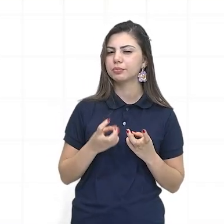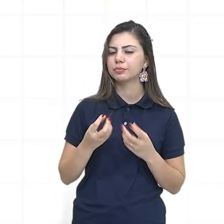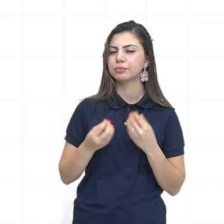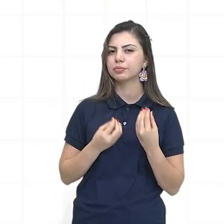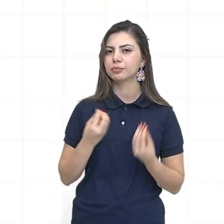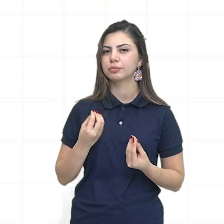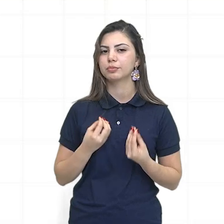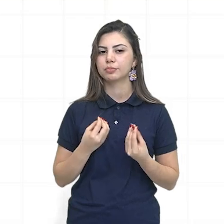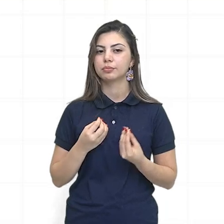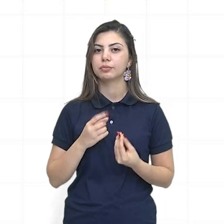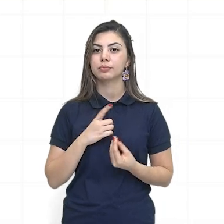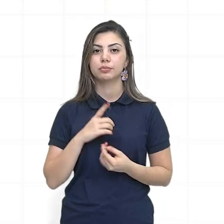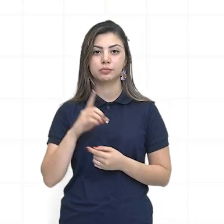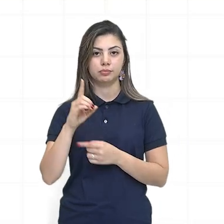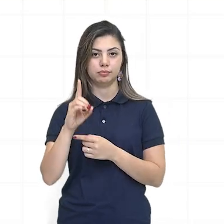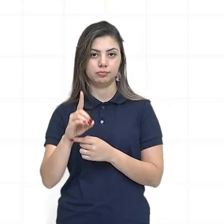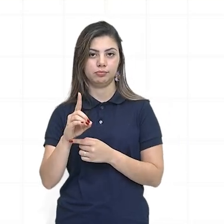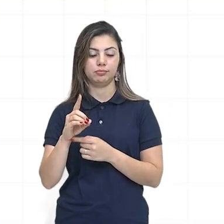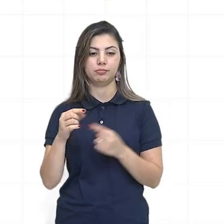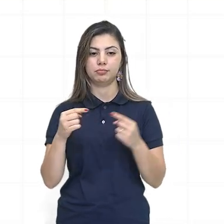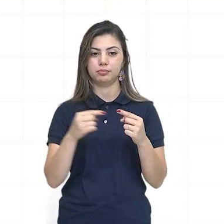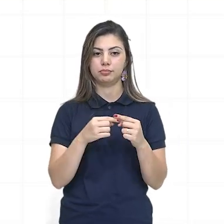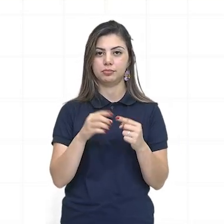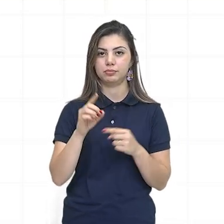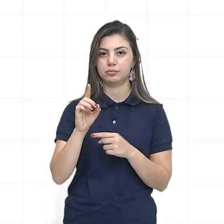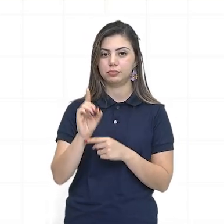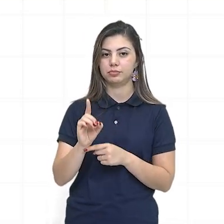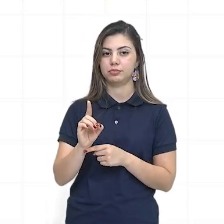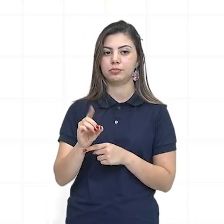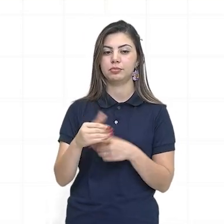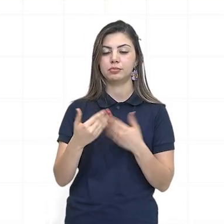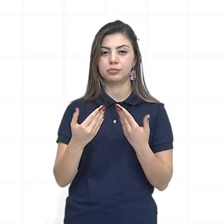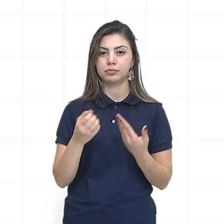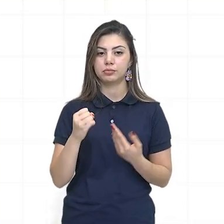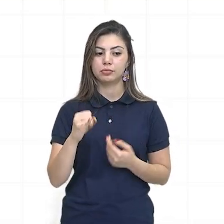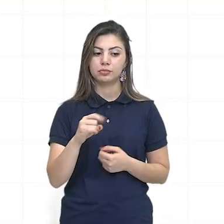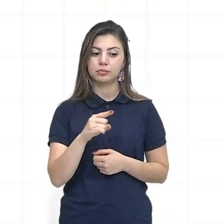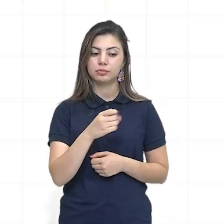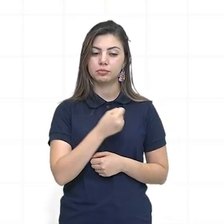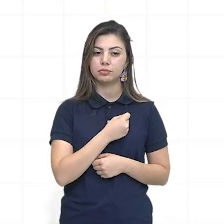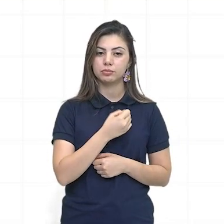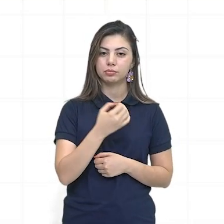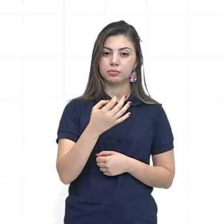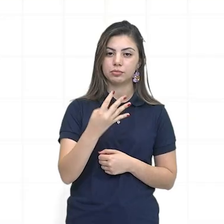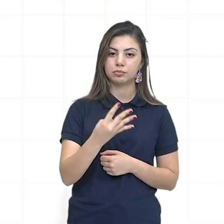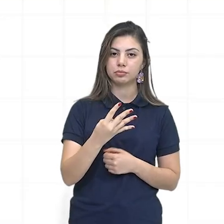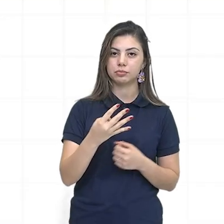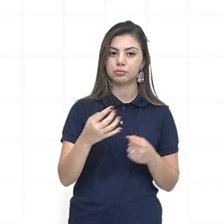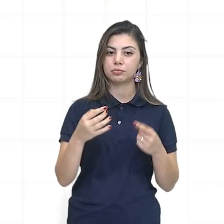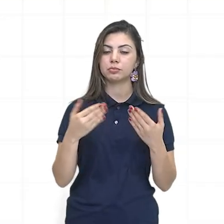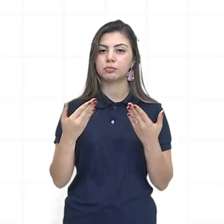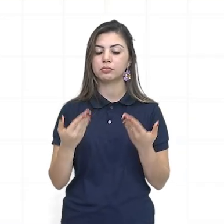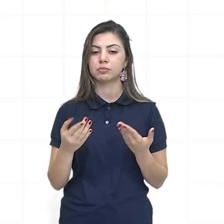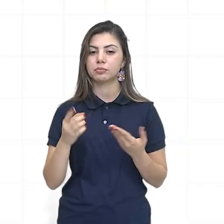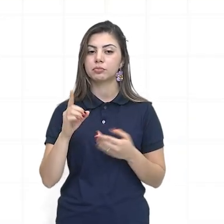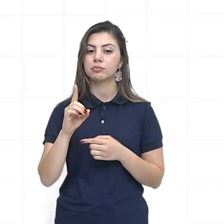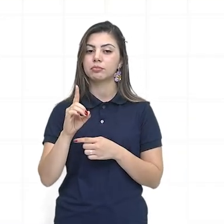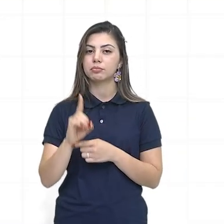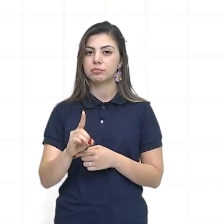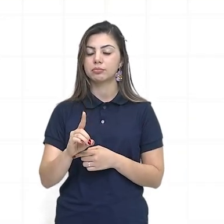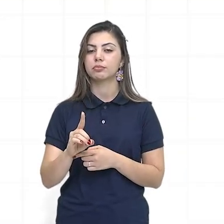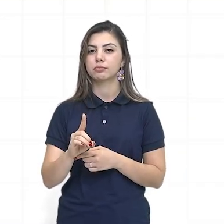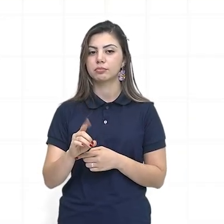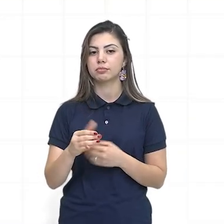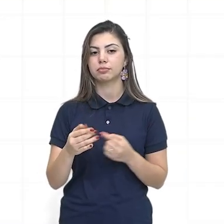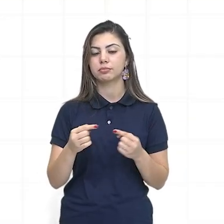ele está aqui, ó, na dezena. Então, se o algarismo 4, o valor posicional